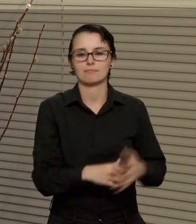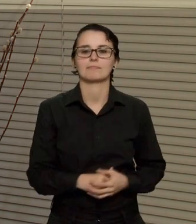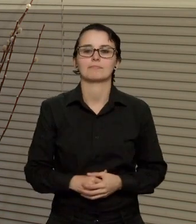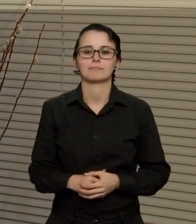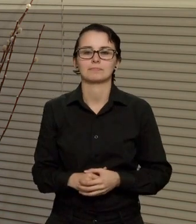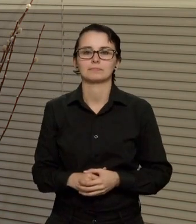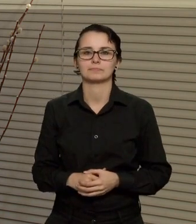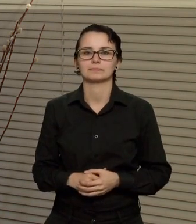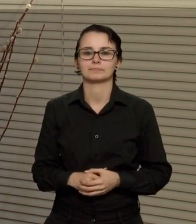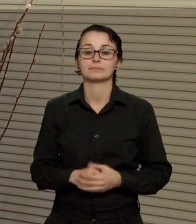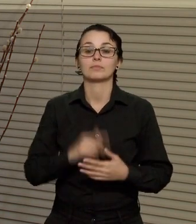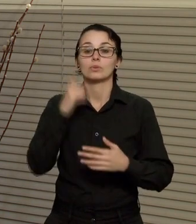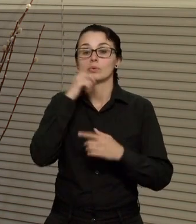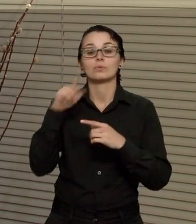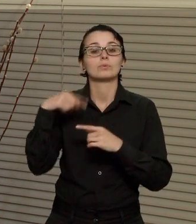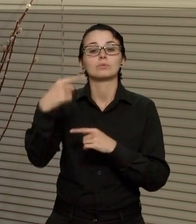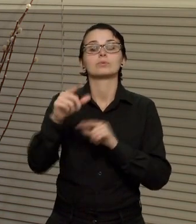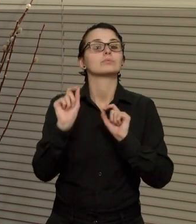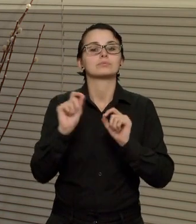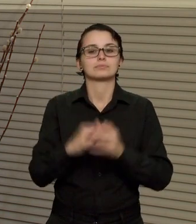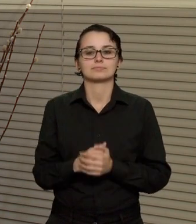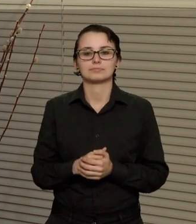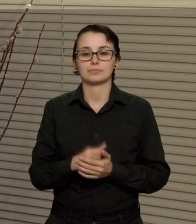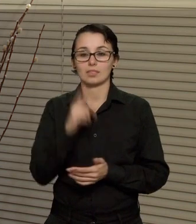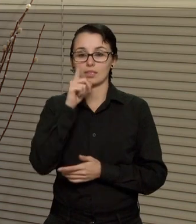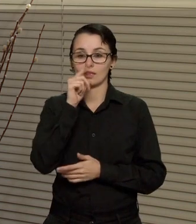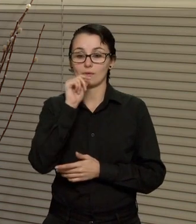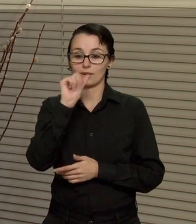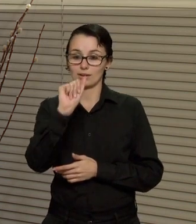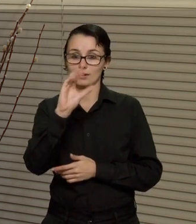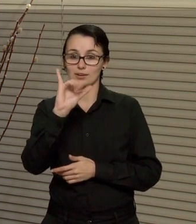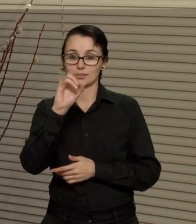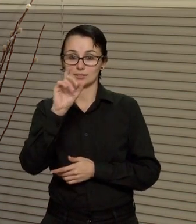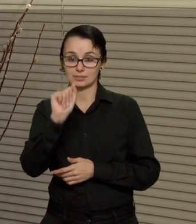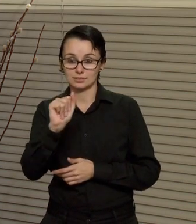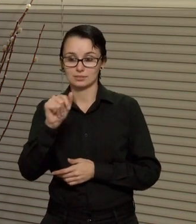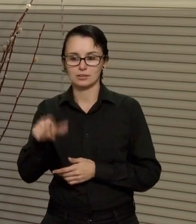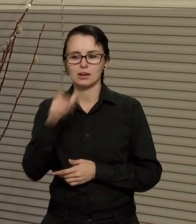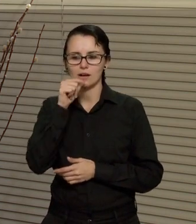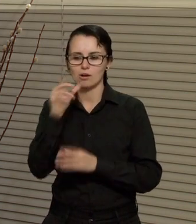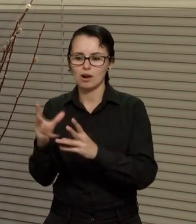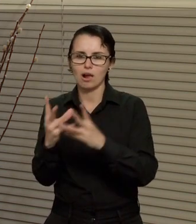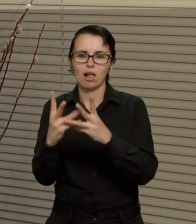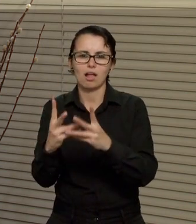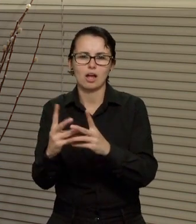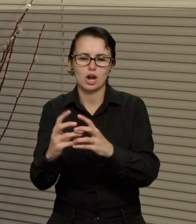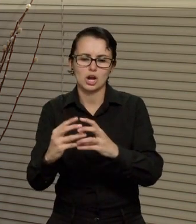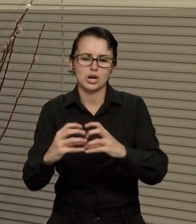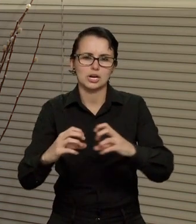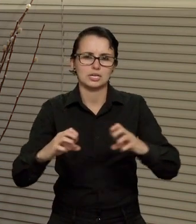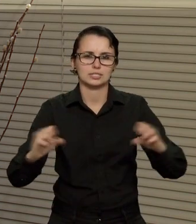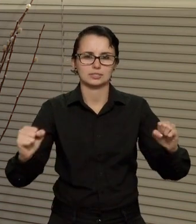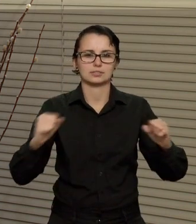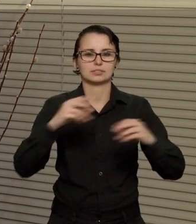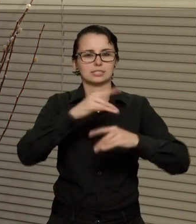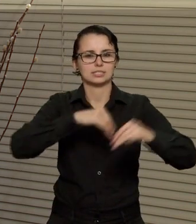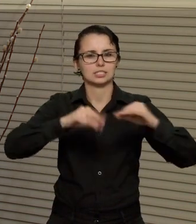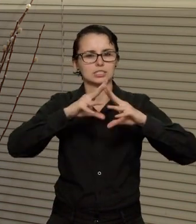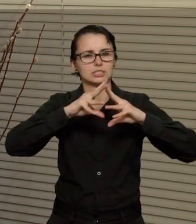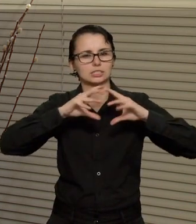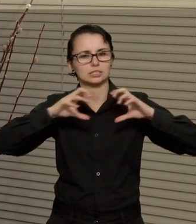domésticos. Como consequências, as águas ácidas promovem corrosão e as águas básicas podem